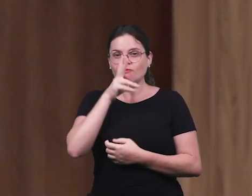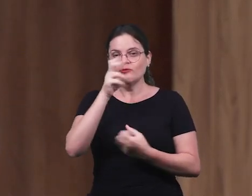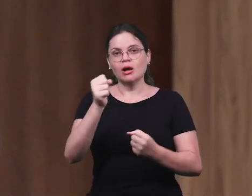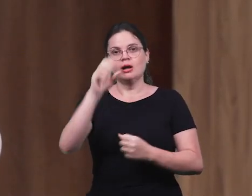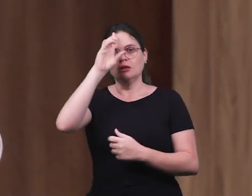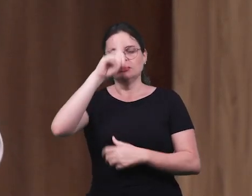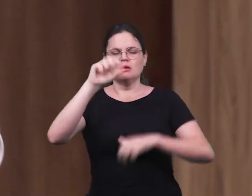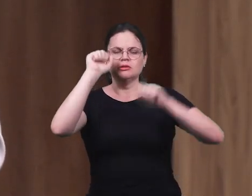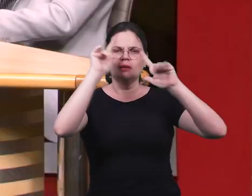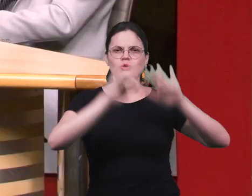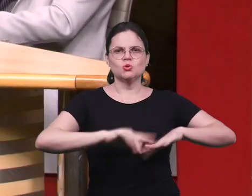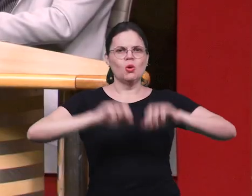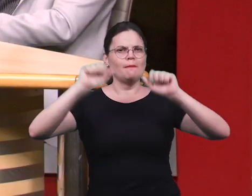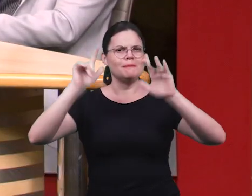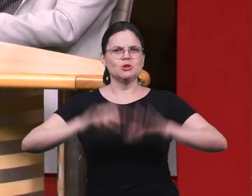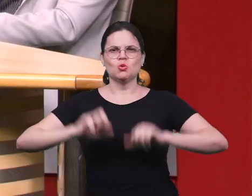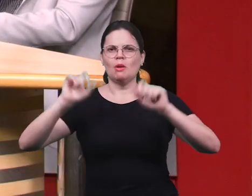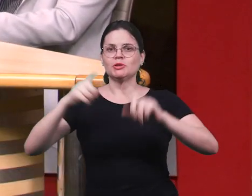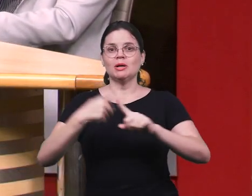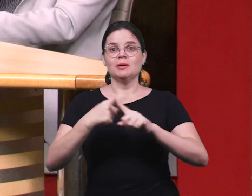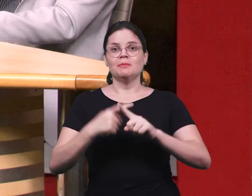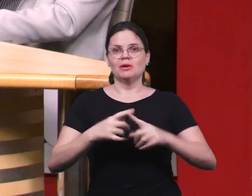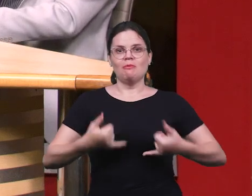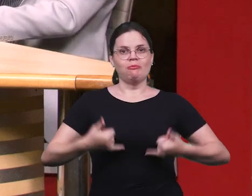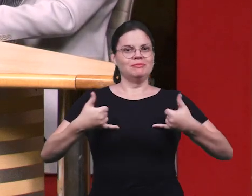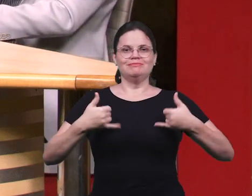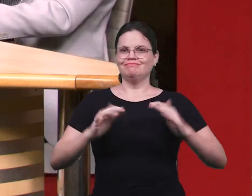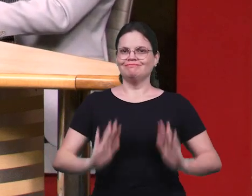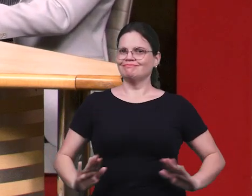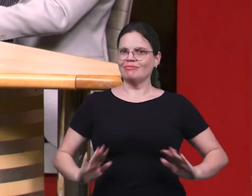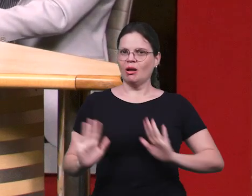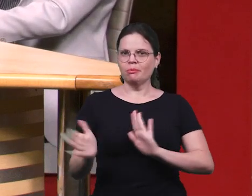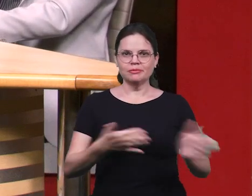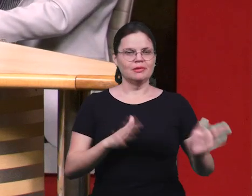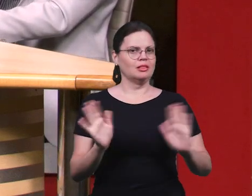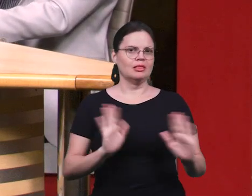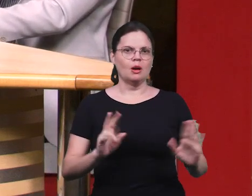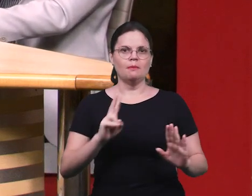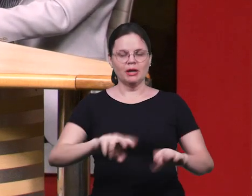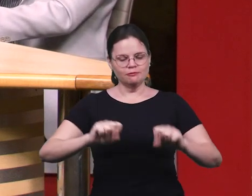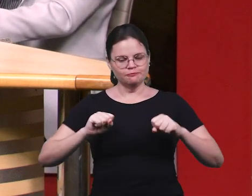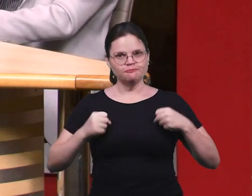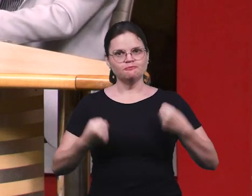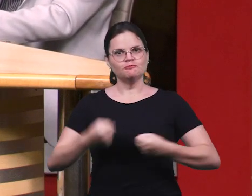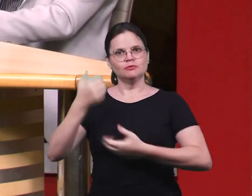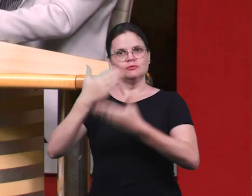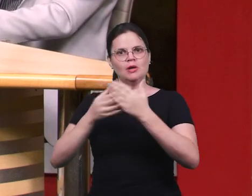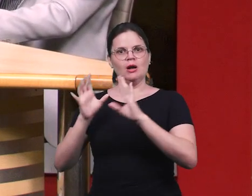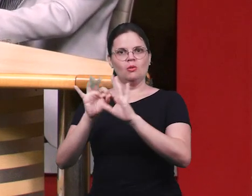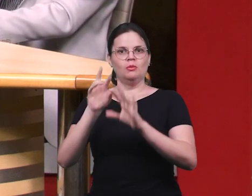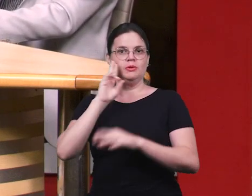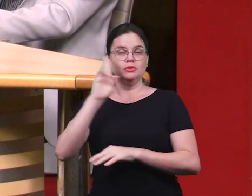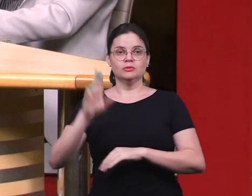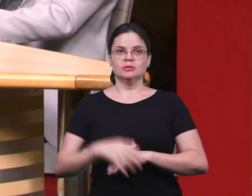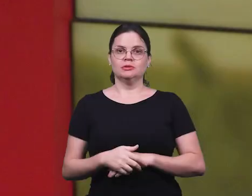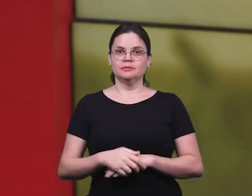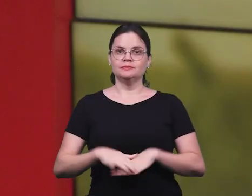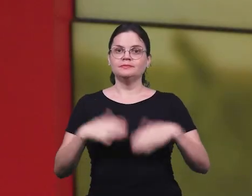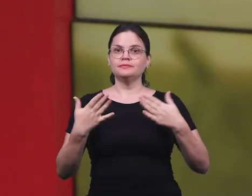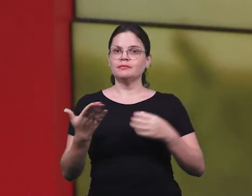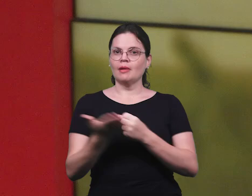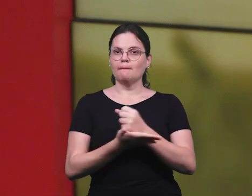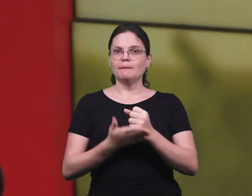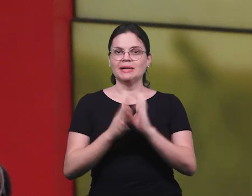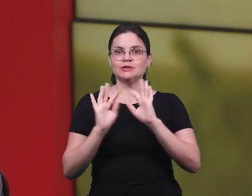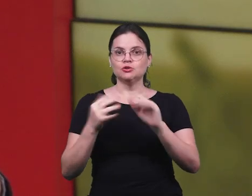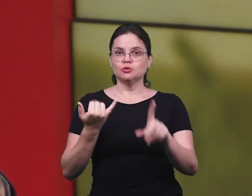Que a casa não vai cair. Porque o fundamento de tudo, pastor Marcelo, pastor Roger, é a profecia. Então eles